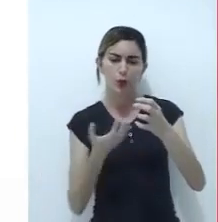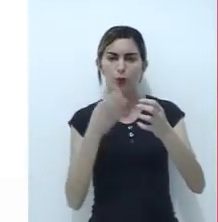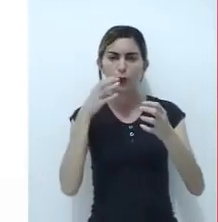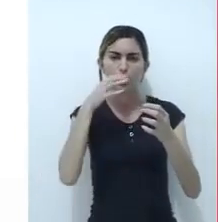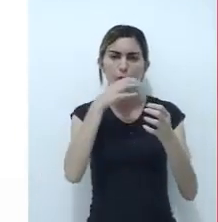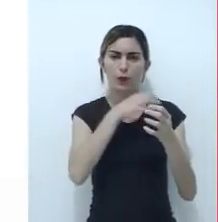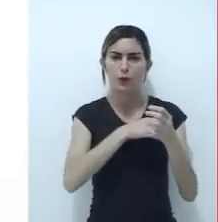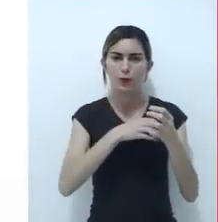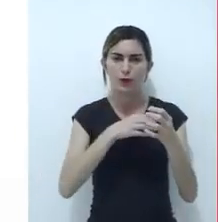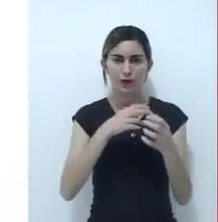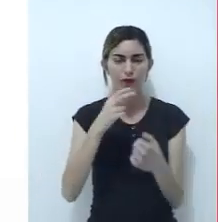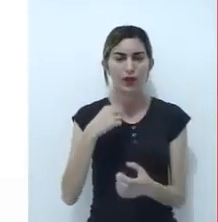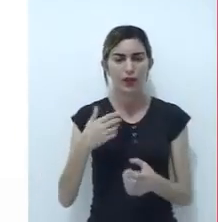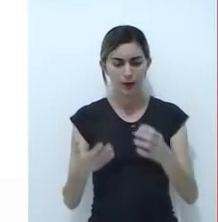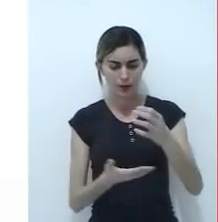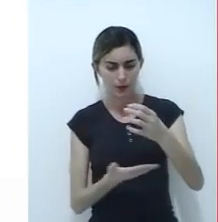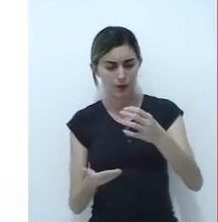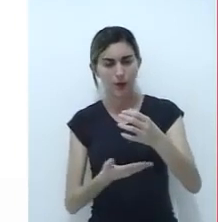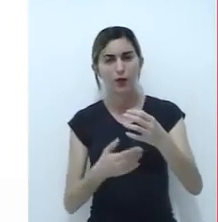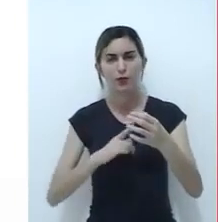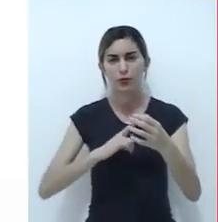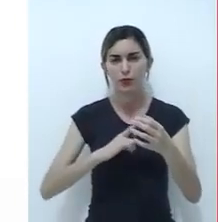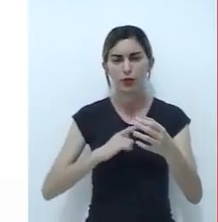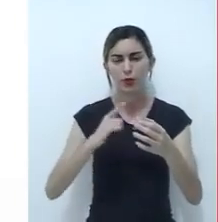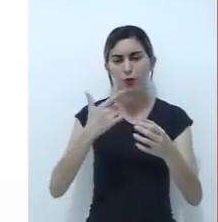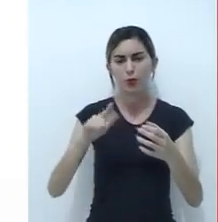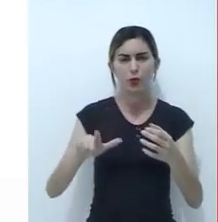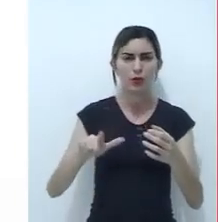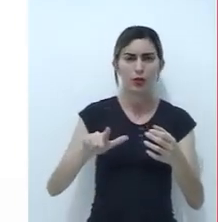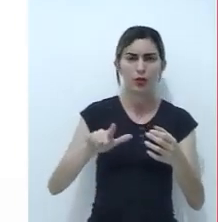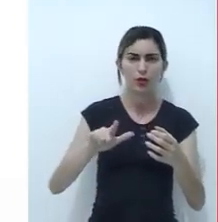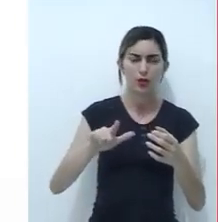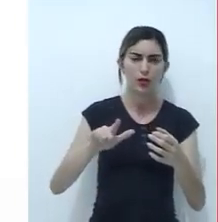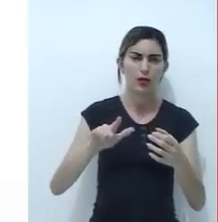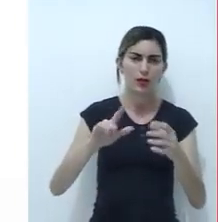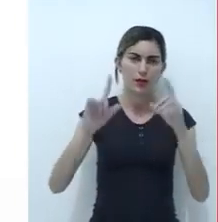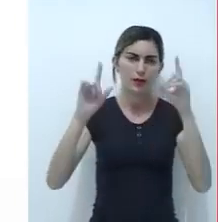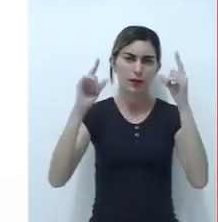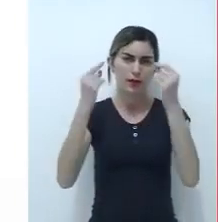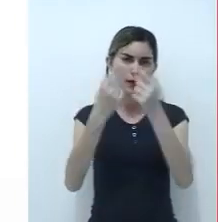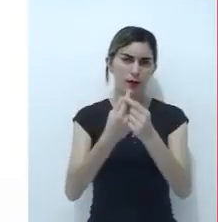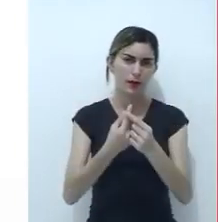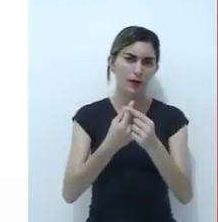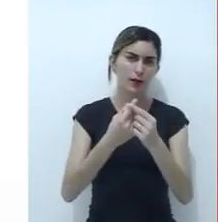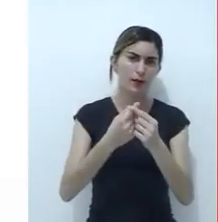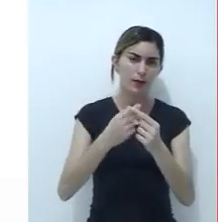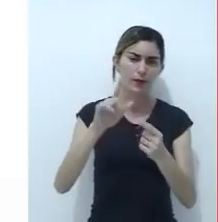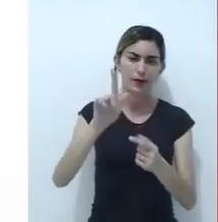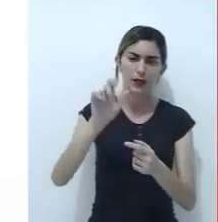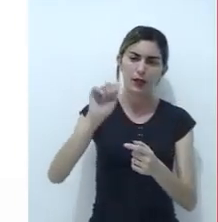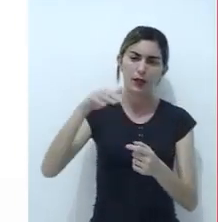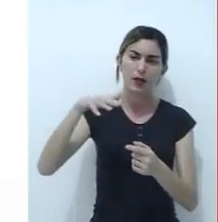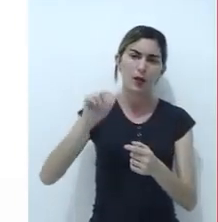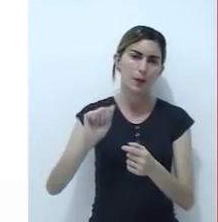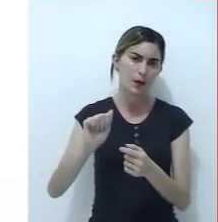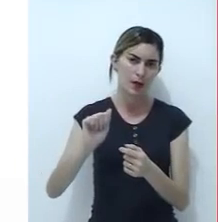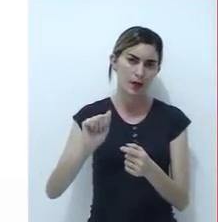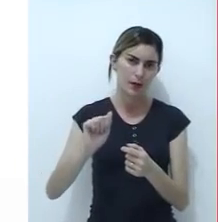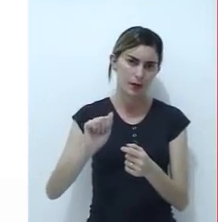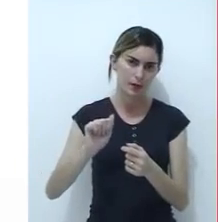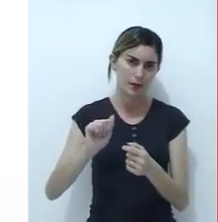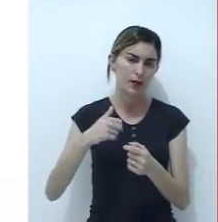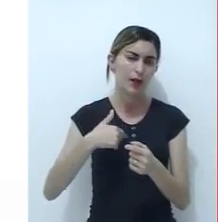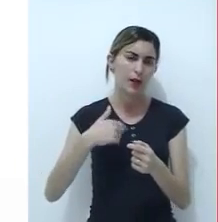aquecimento. Embaixo eu tenho outra letra grega, mas o nome dela se chama gama, que é